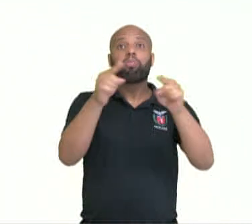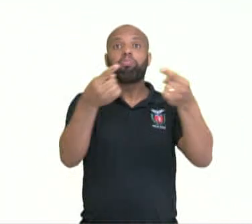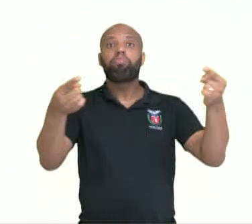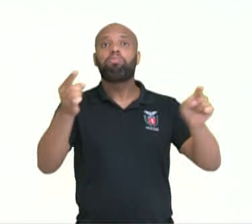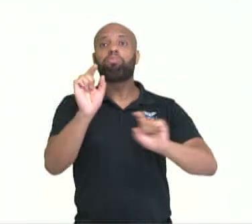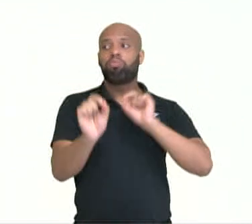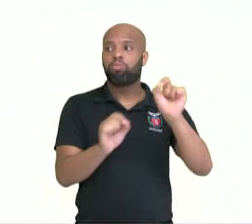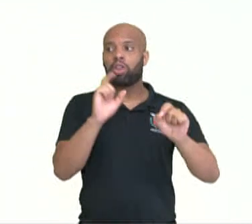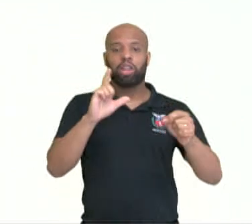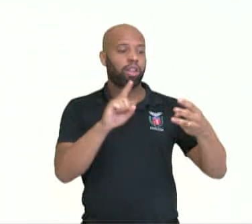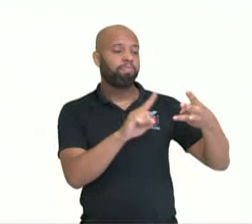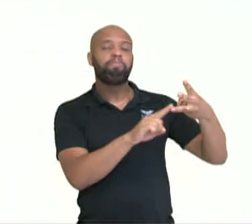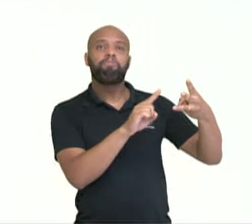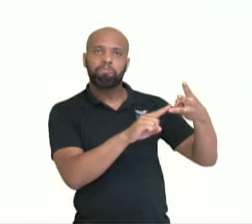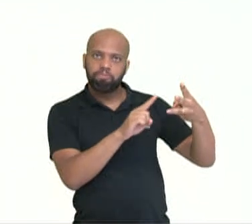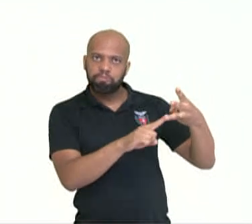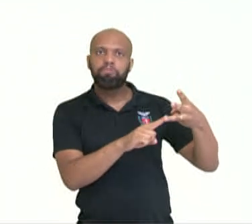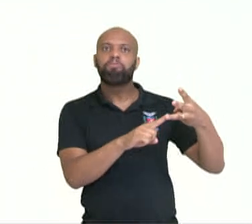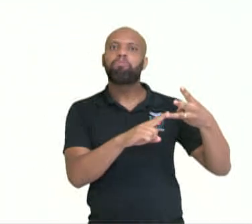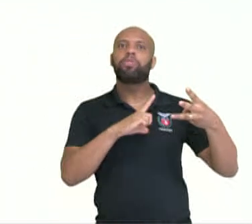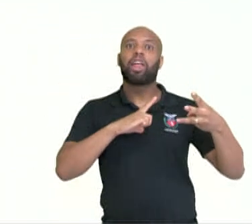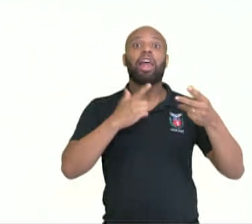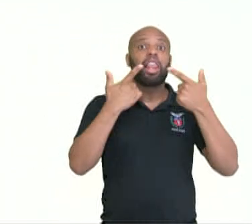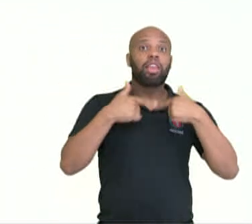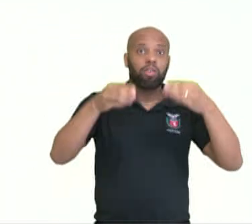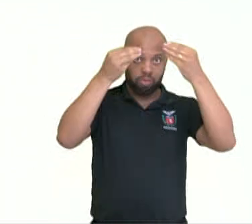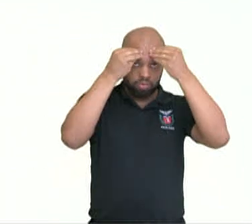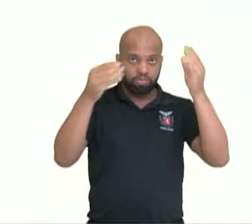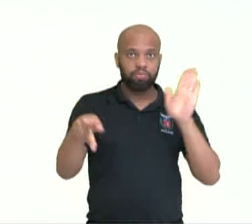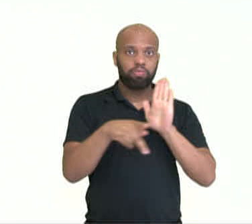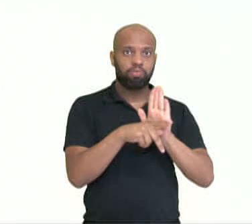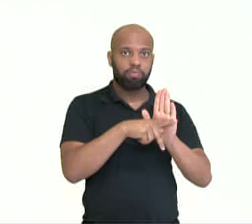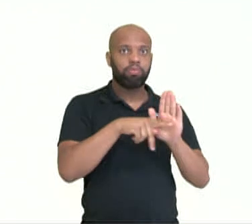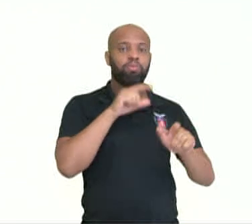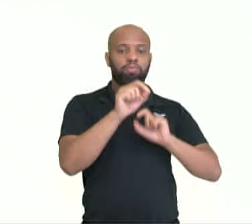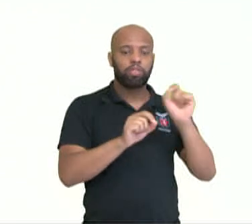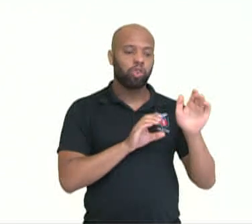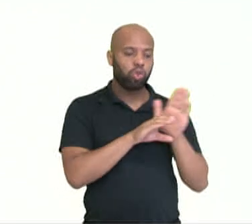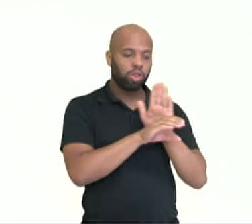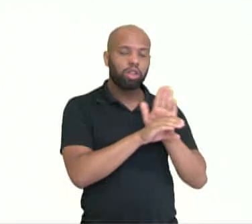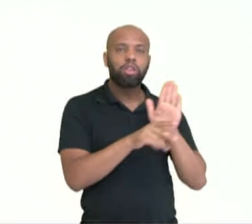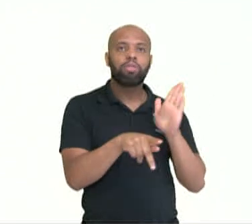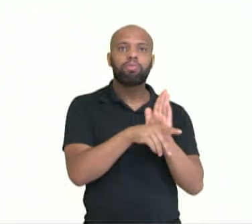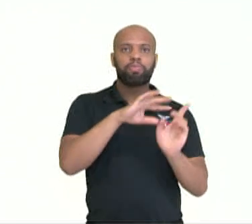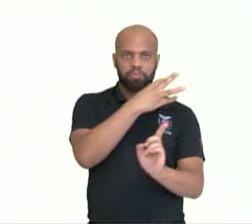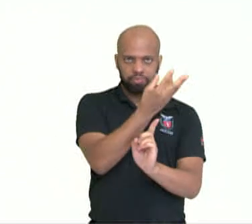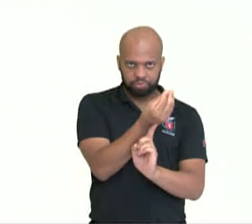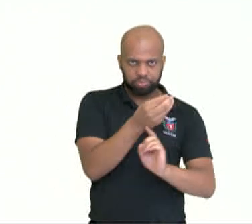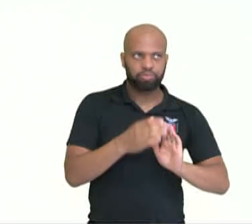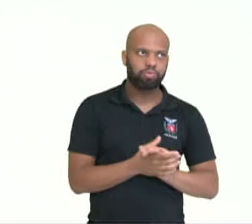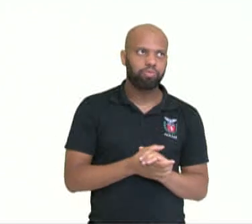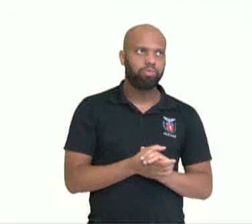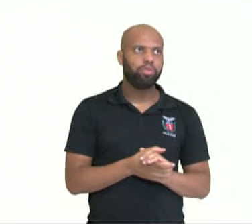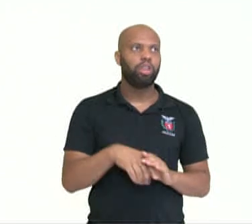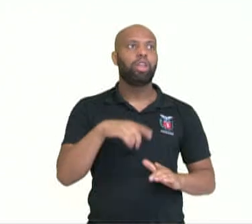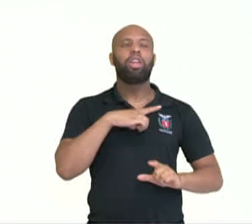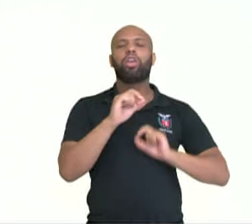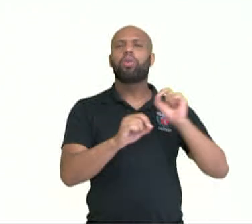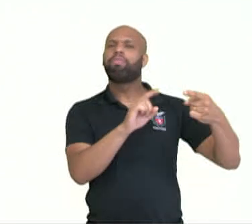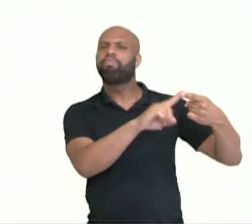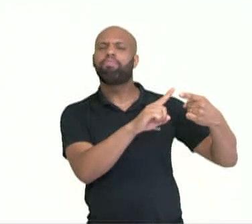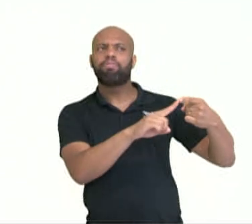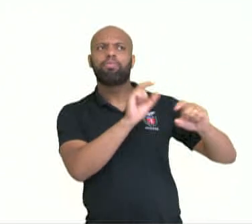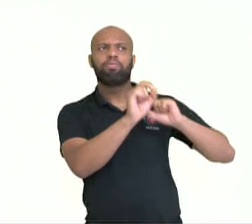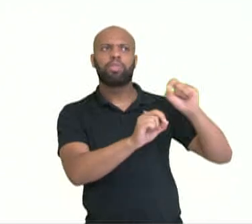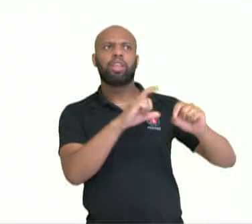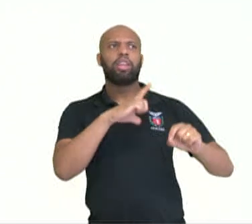é o terceiro elemento de linguagem no conceito das artes, tá? Os elementos formais da música são